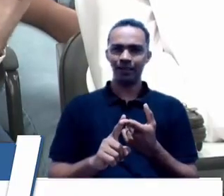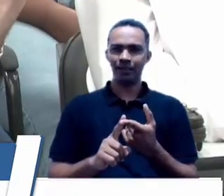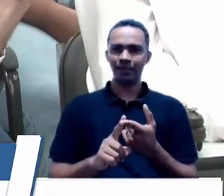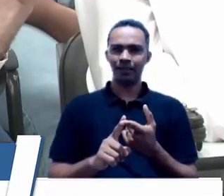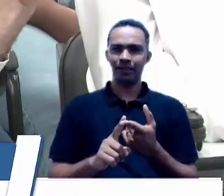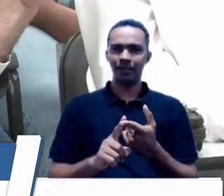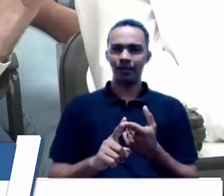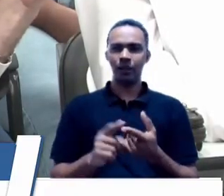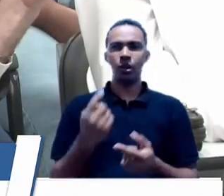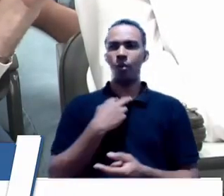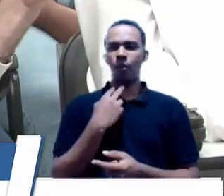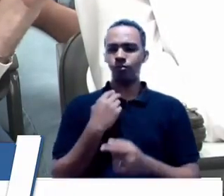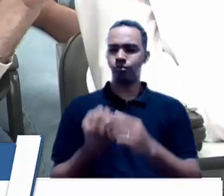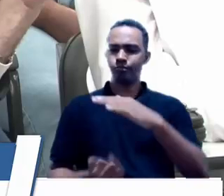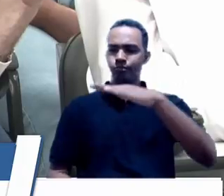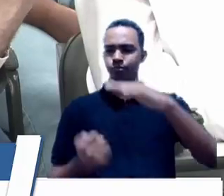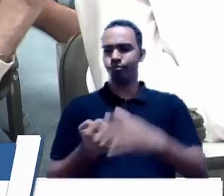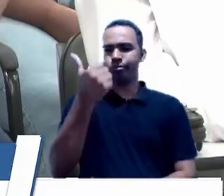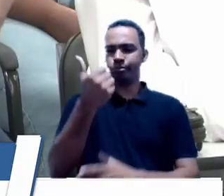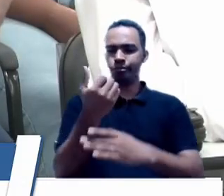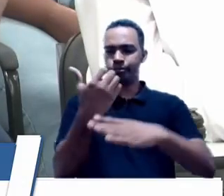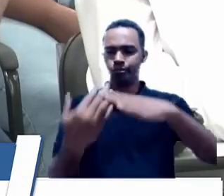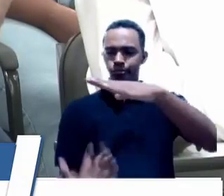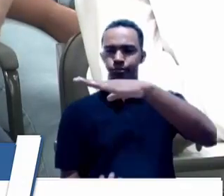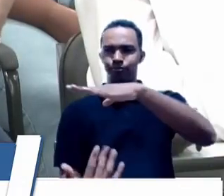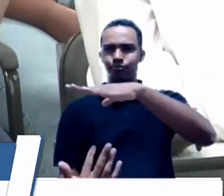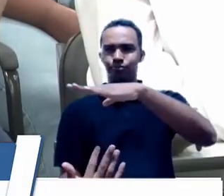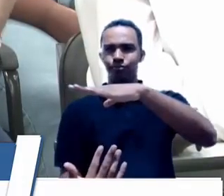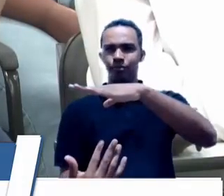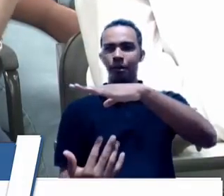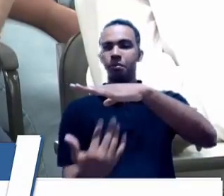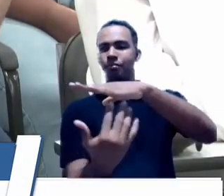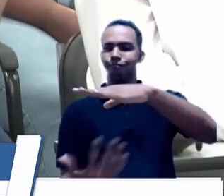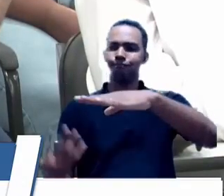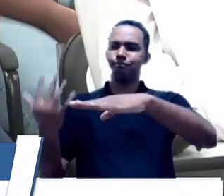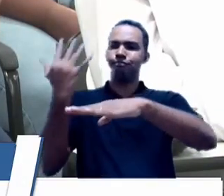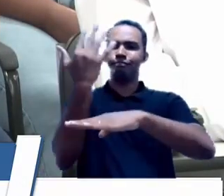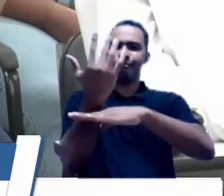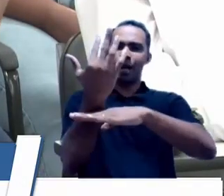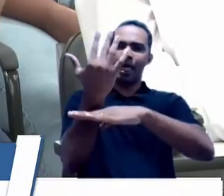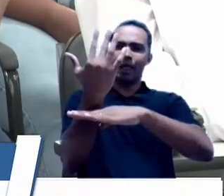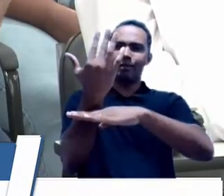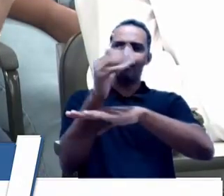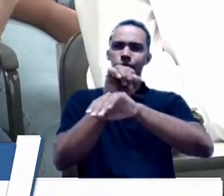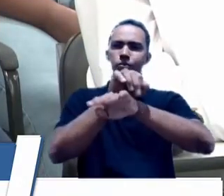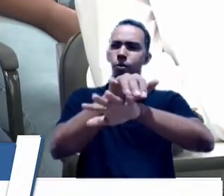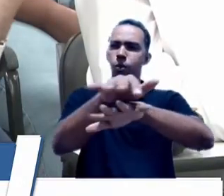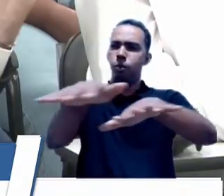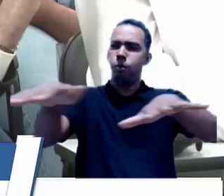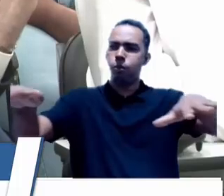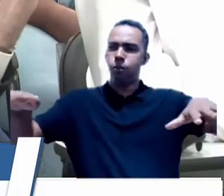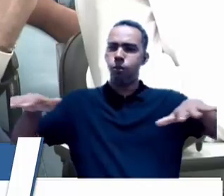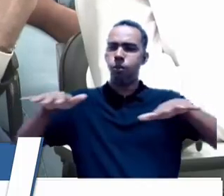luz para colocar ela debaixo do alqueire, mas para que ela seja colocada lá em cima, porque ela ilumine todo lugar onde ela está. E aonde